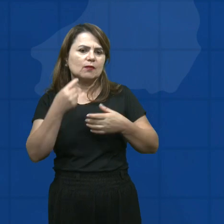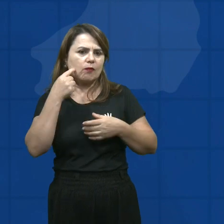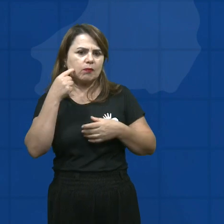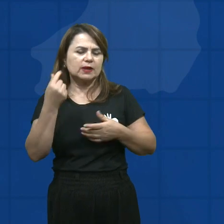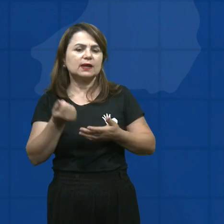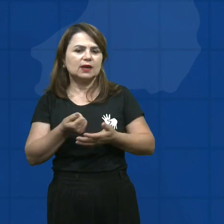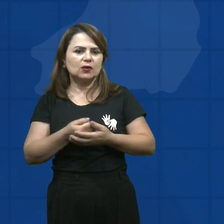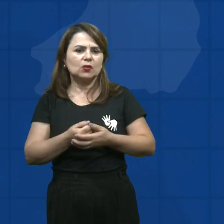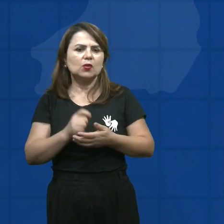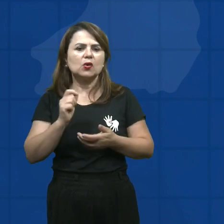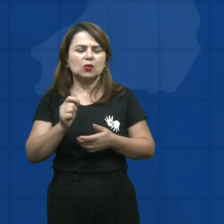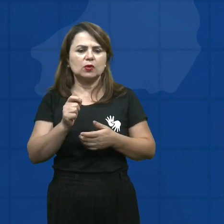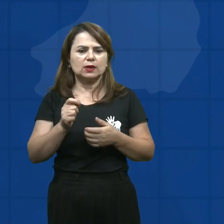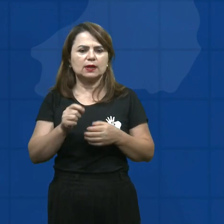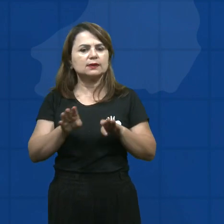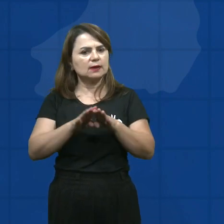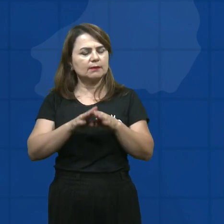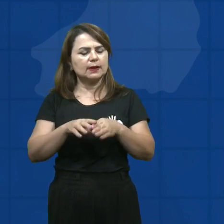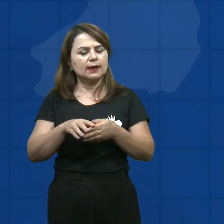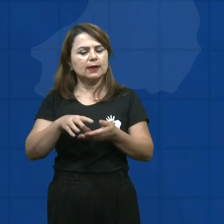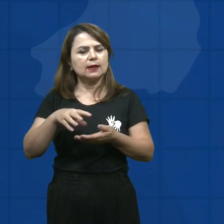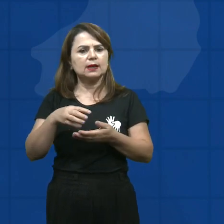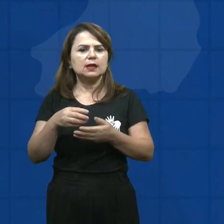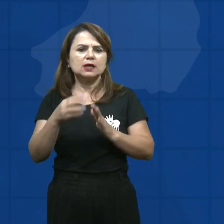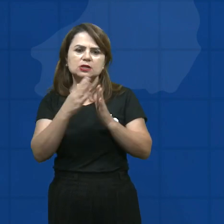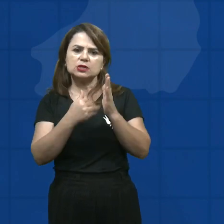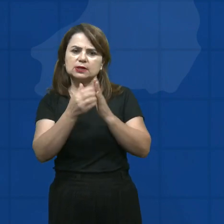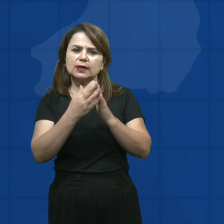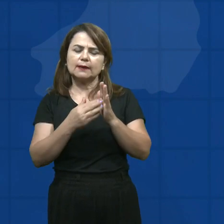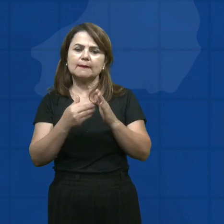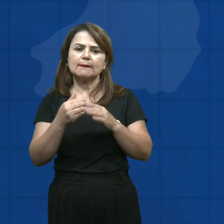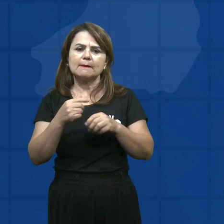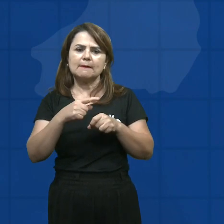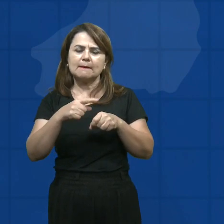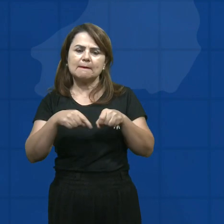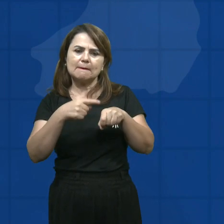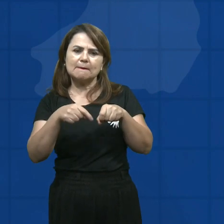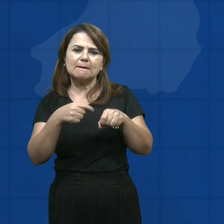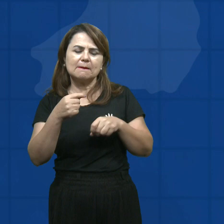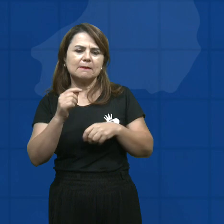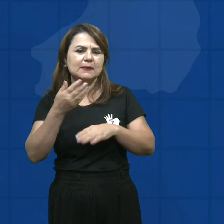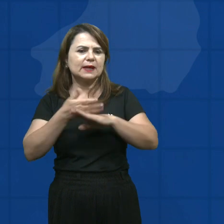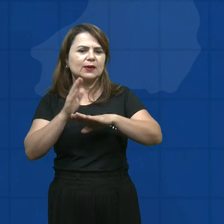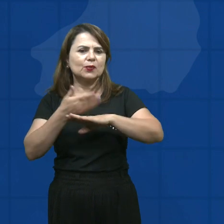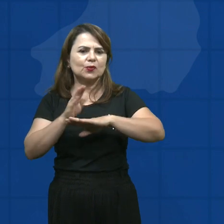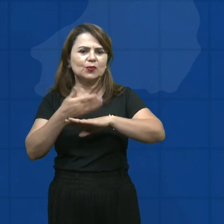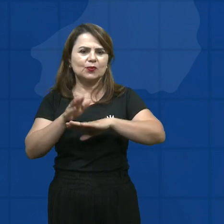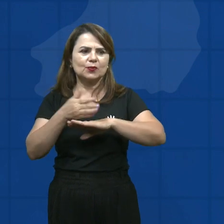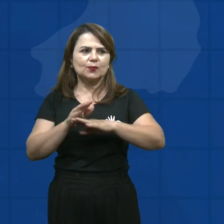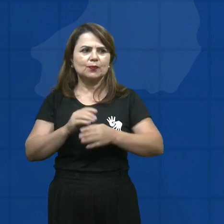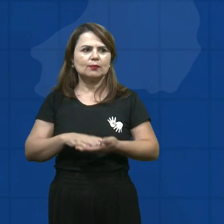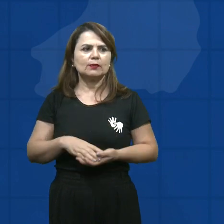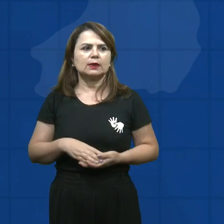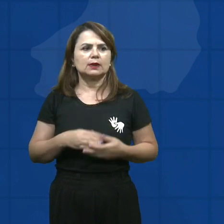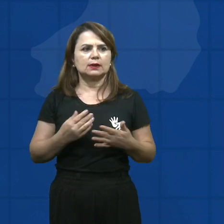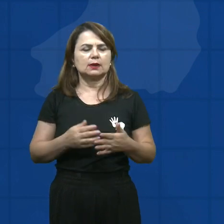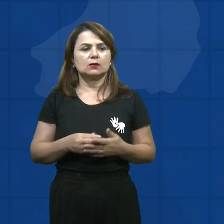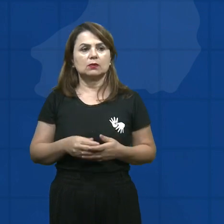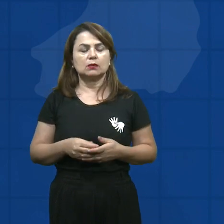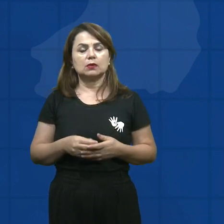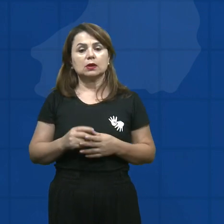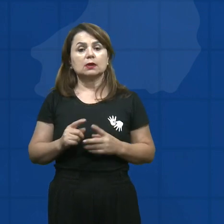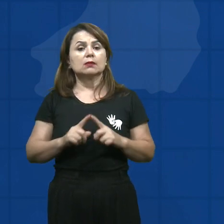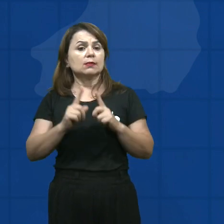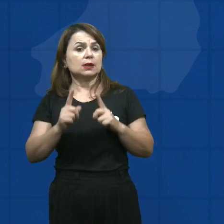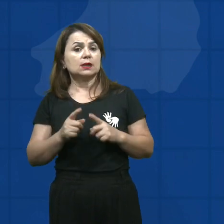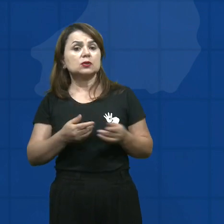então acho que eu pego às vezes um pouquinho a sarjeta, mas está bonito, está tudo branquinho. E esse povo aí, no meio da terra, no